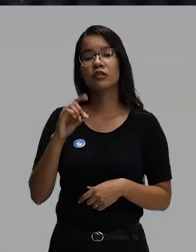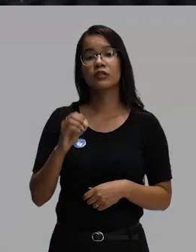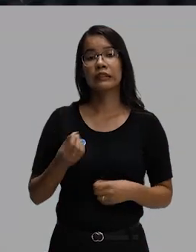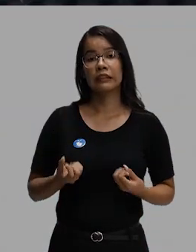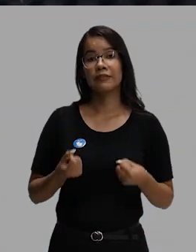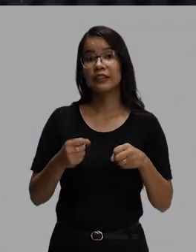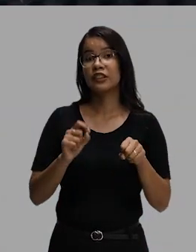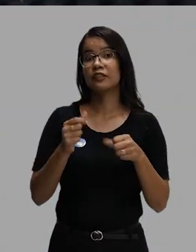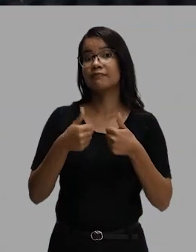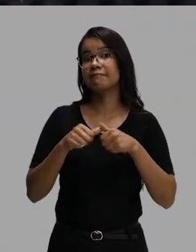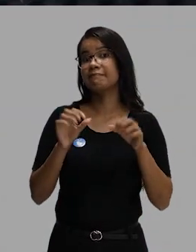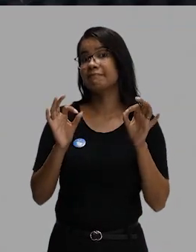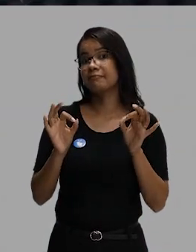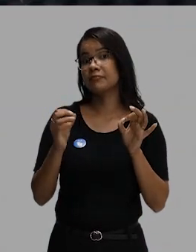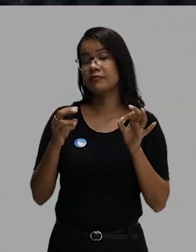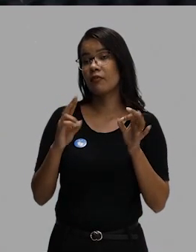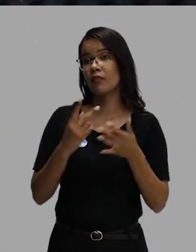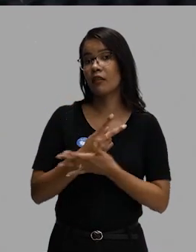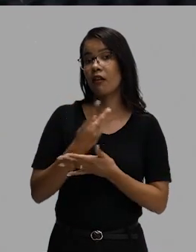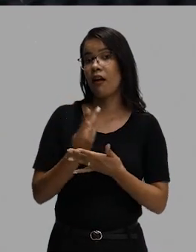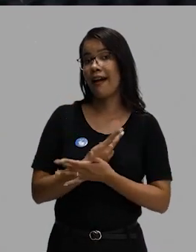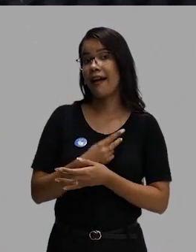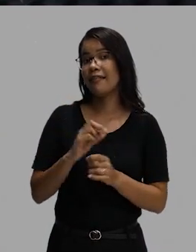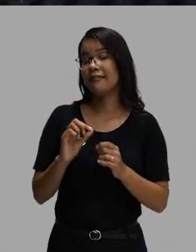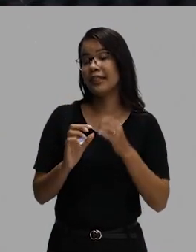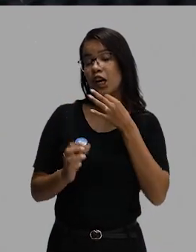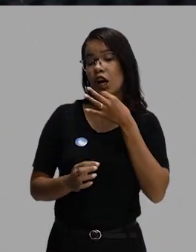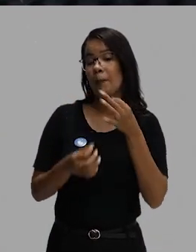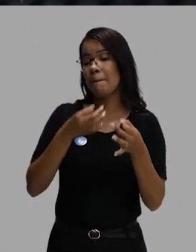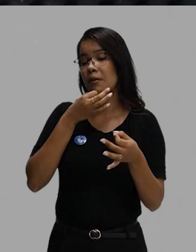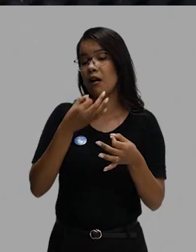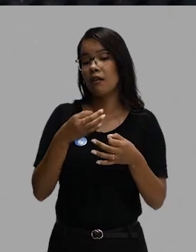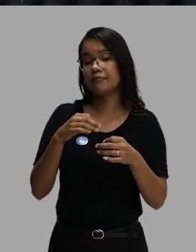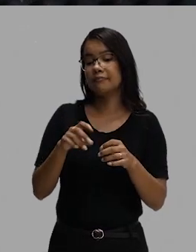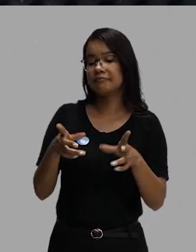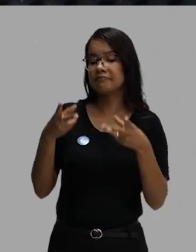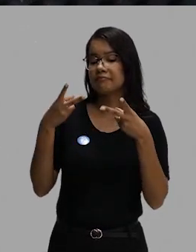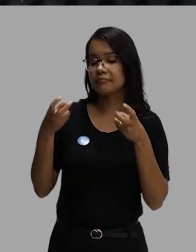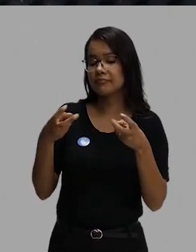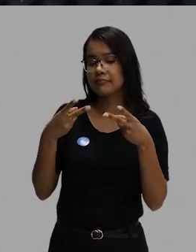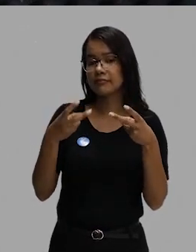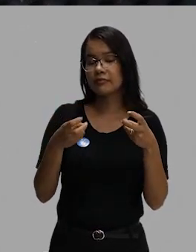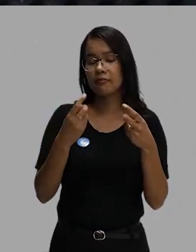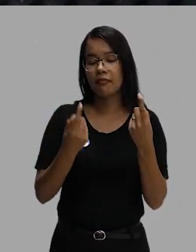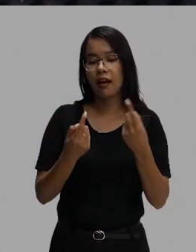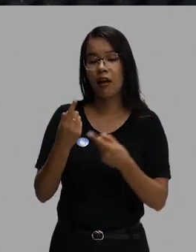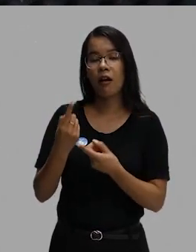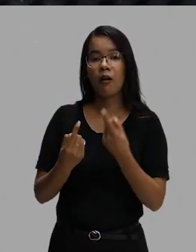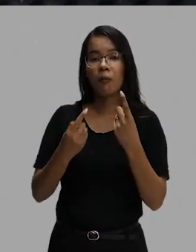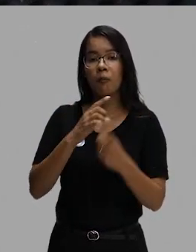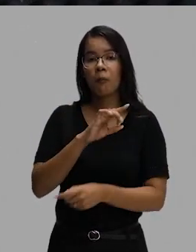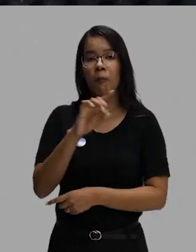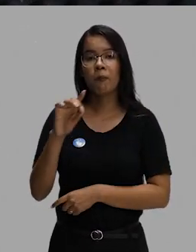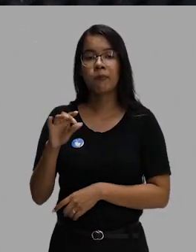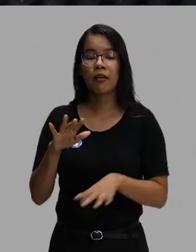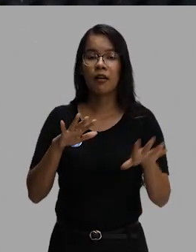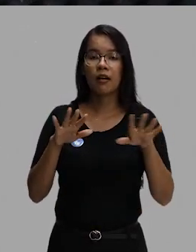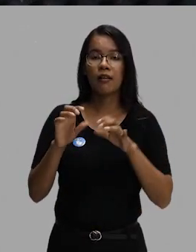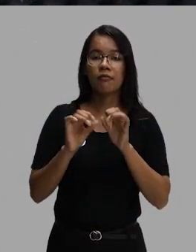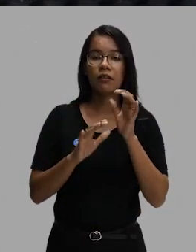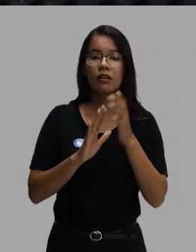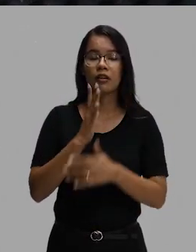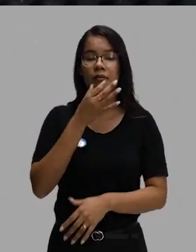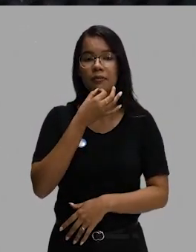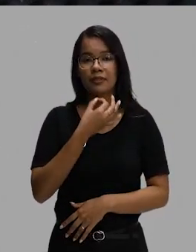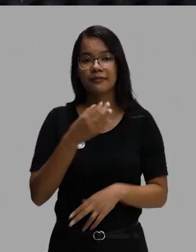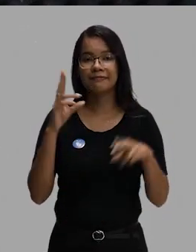certo? Está errado? Façam suas apostas, identifiquem-se com os movimentos e criem aí a sua opinião